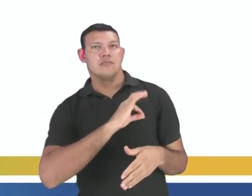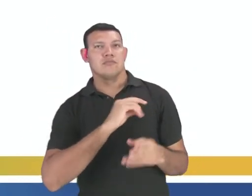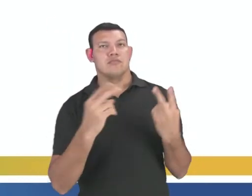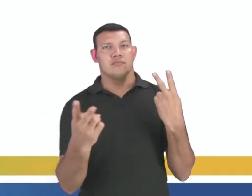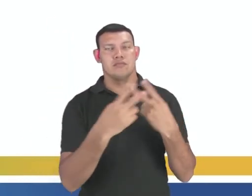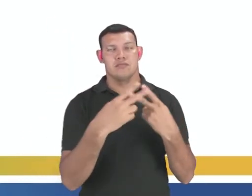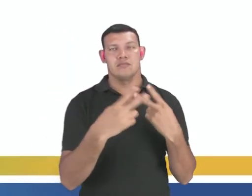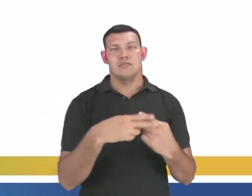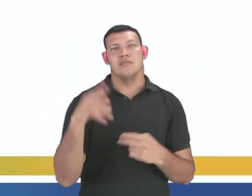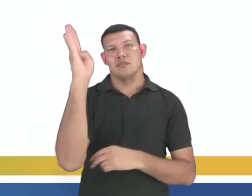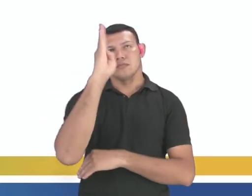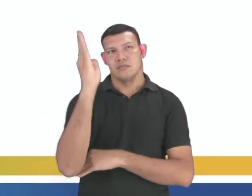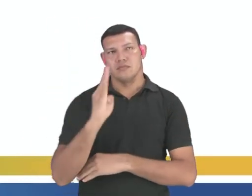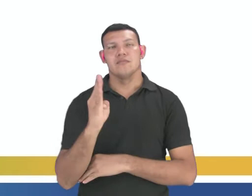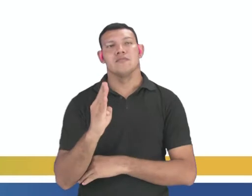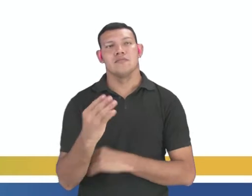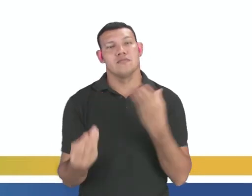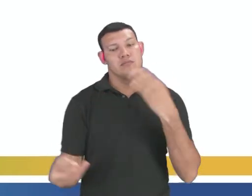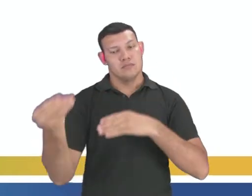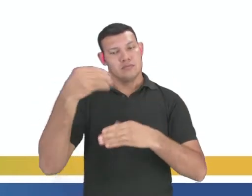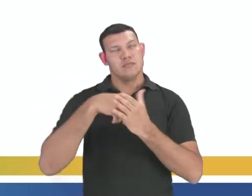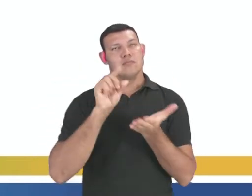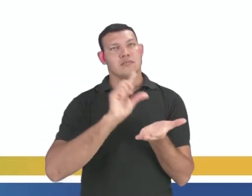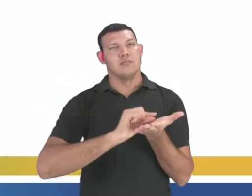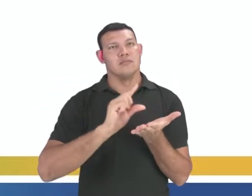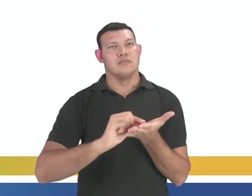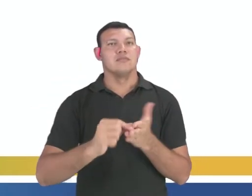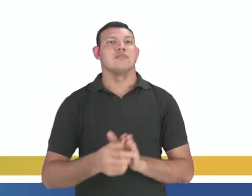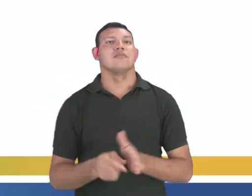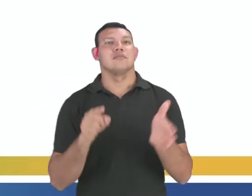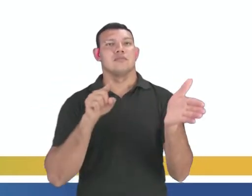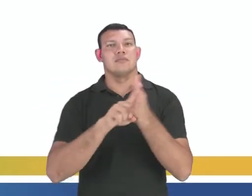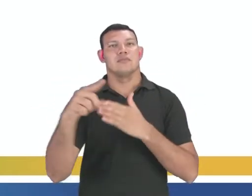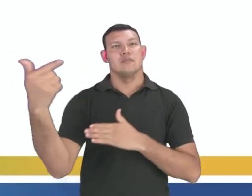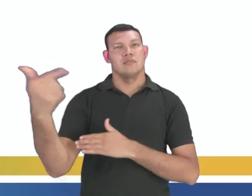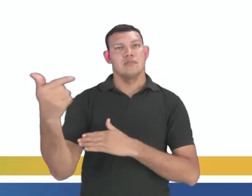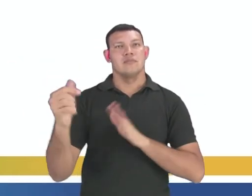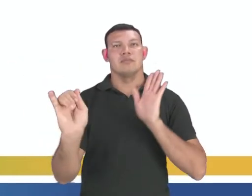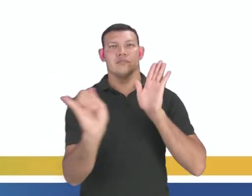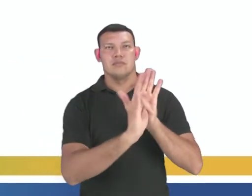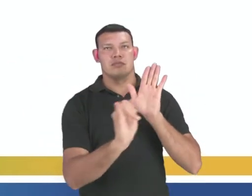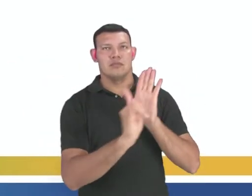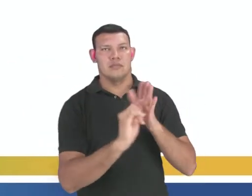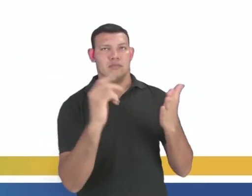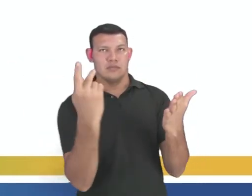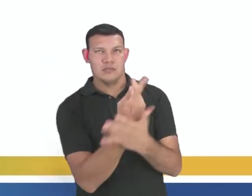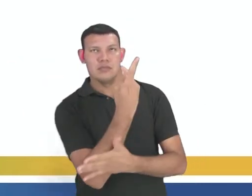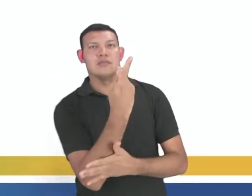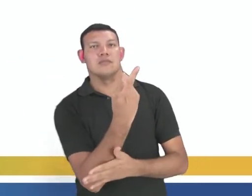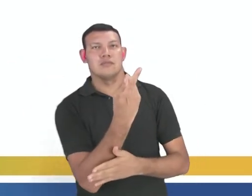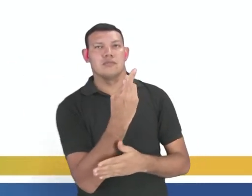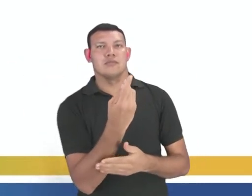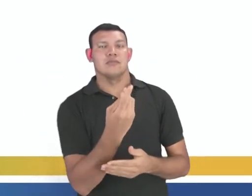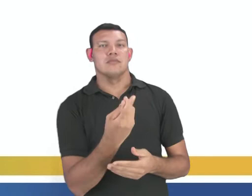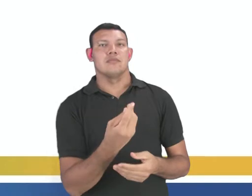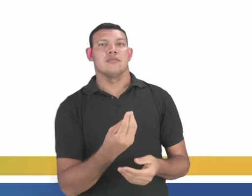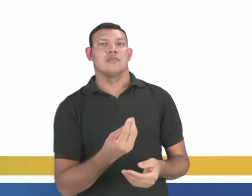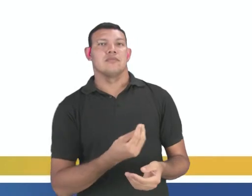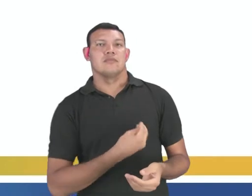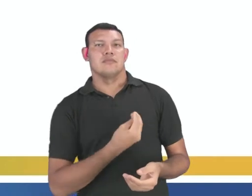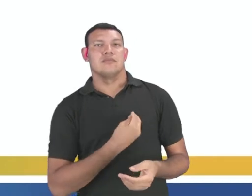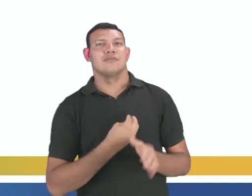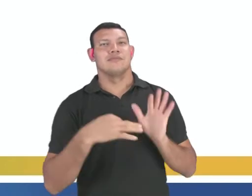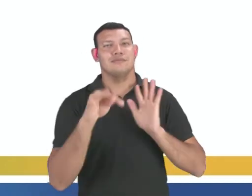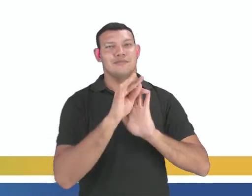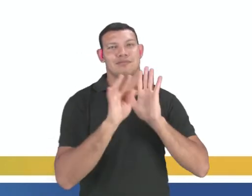tem essas duas opiniões dentro desse artigo. Questão 2. Identifique um fato presente nesse texto.